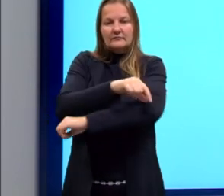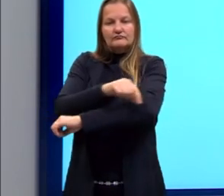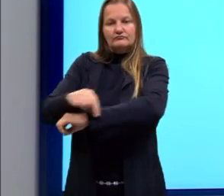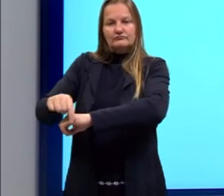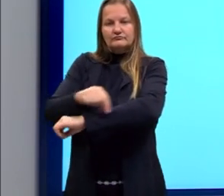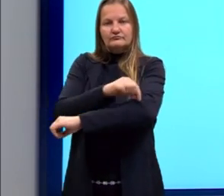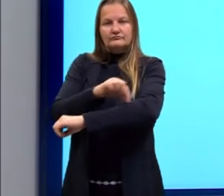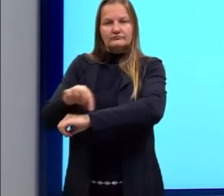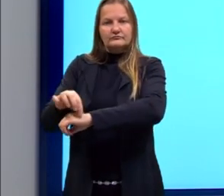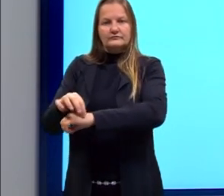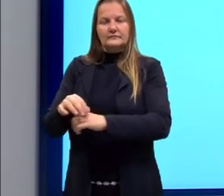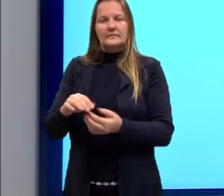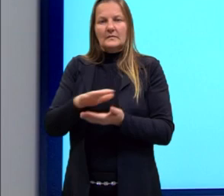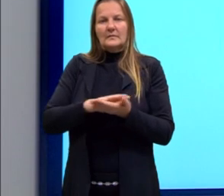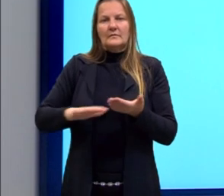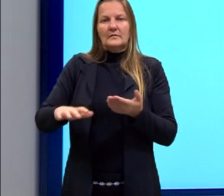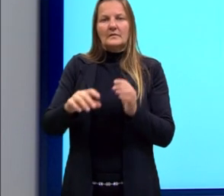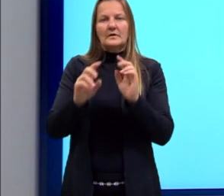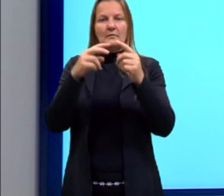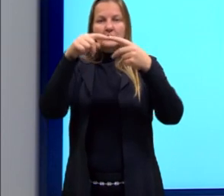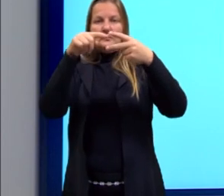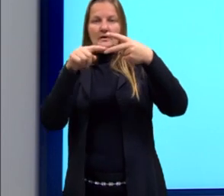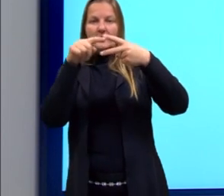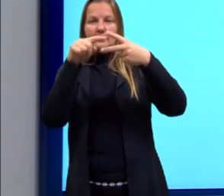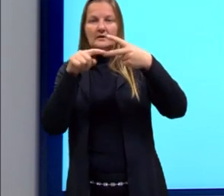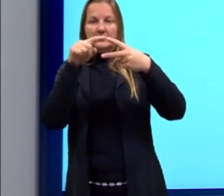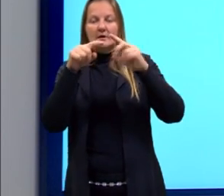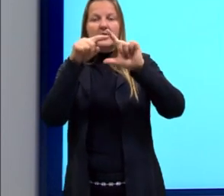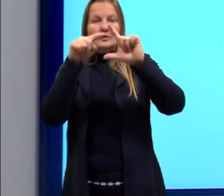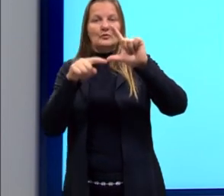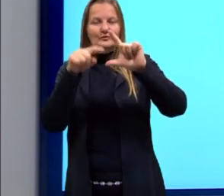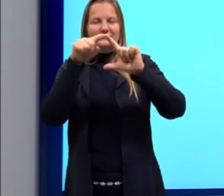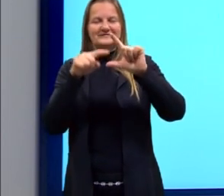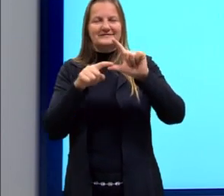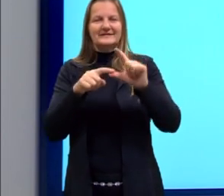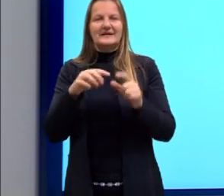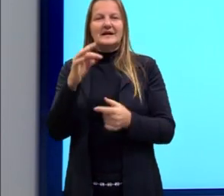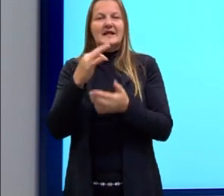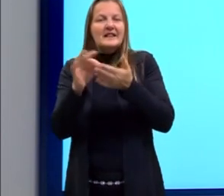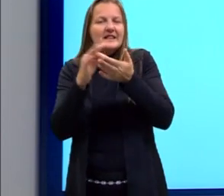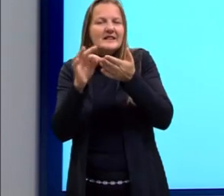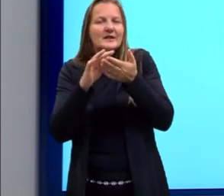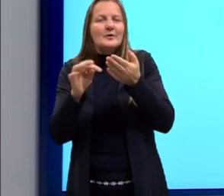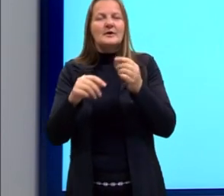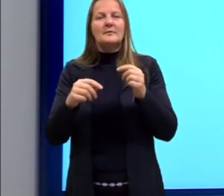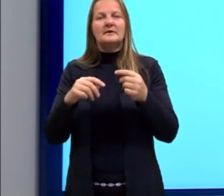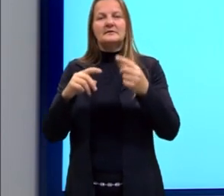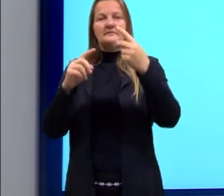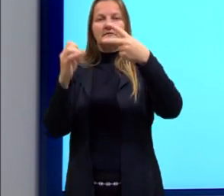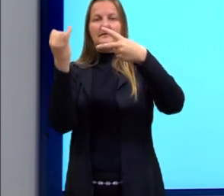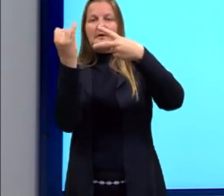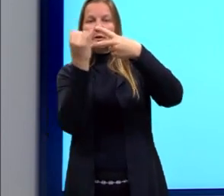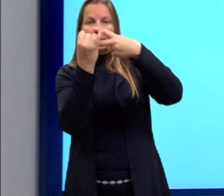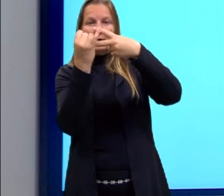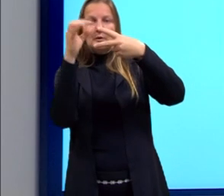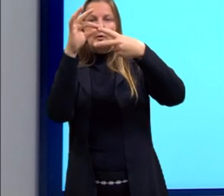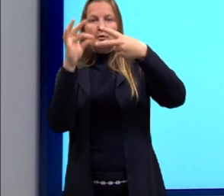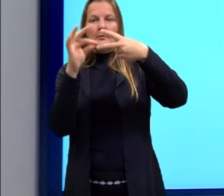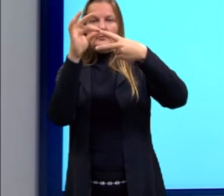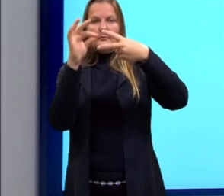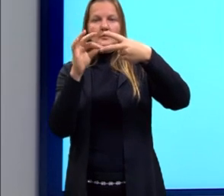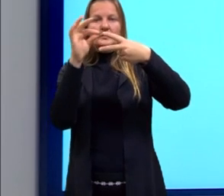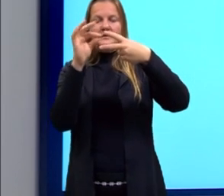após nós vamos estudar ângulos o teorema de Tales os polígonos triângulos